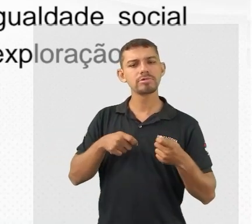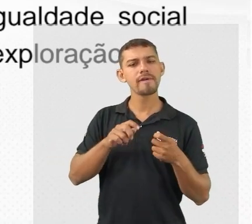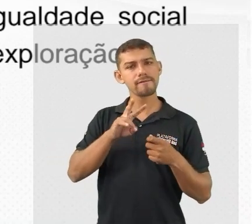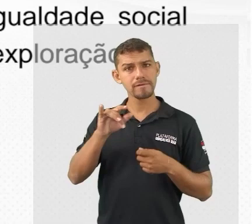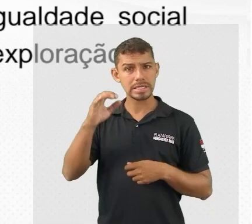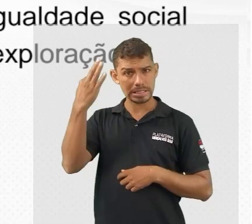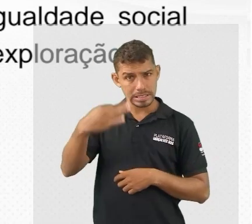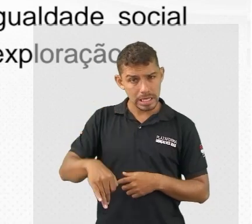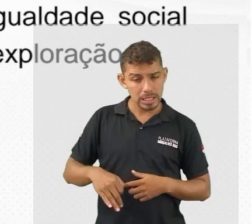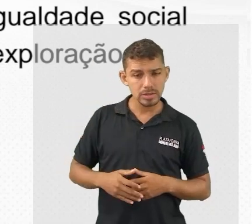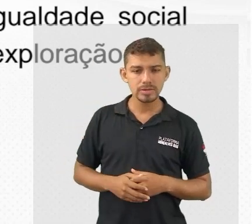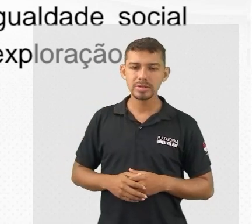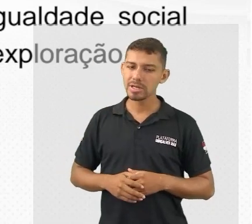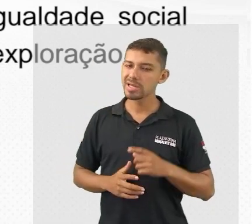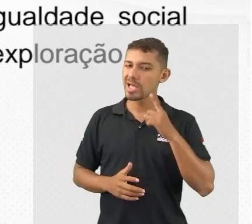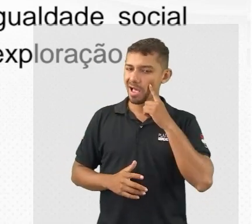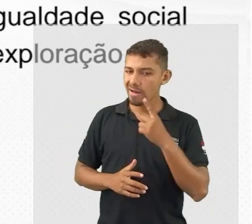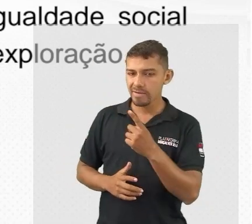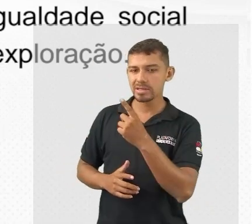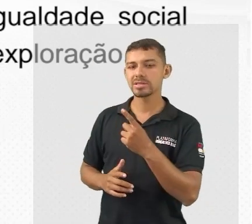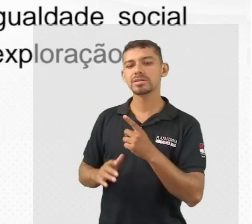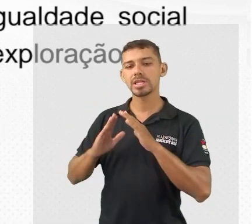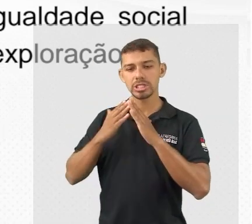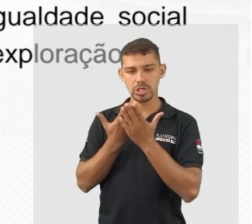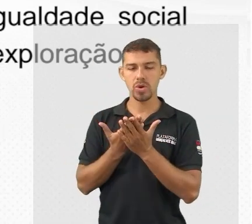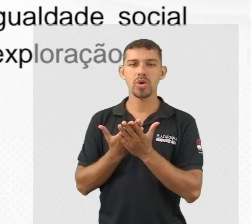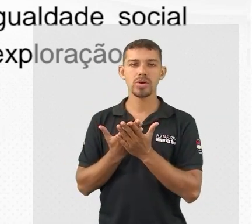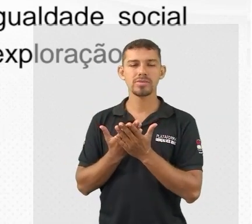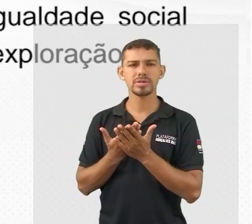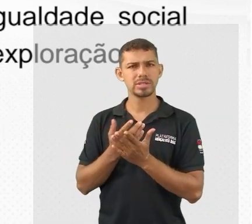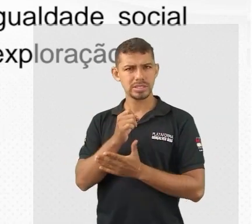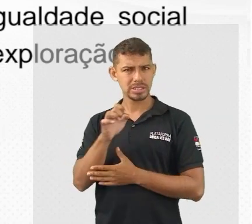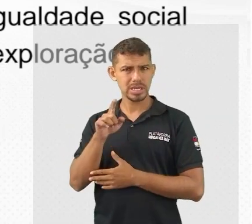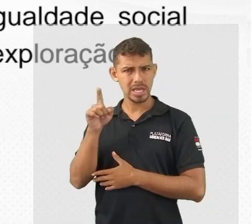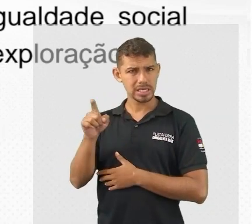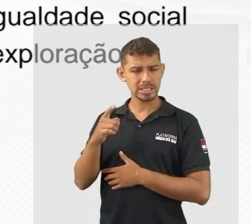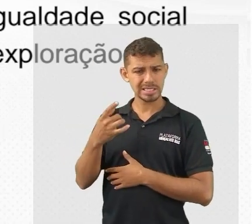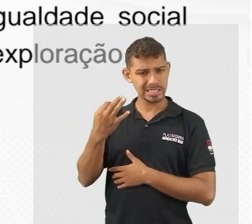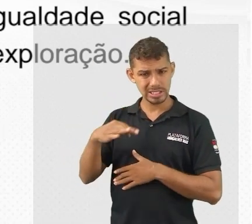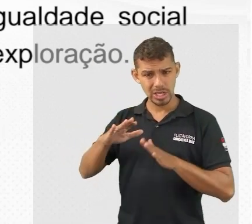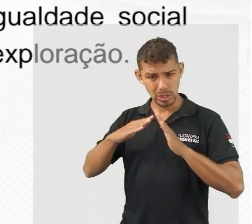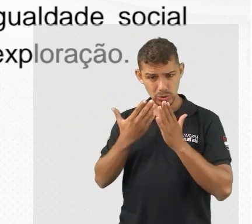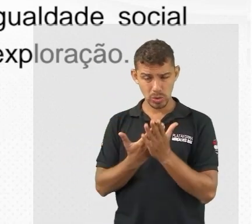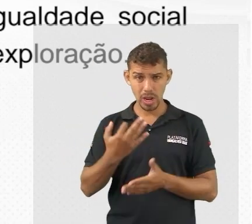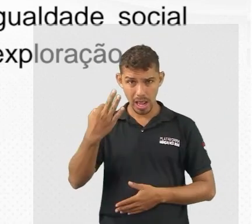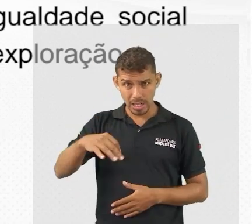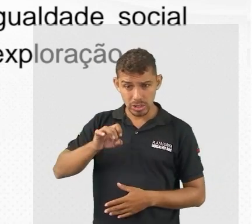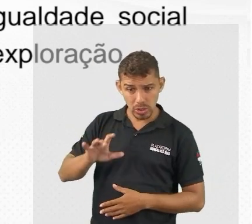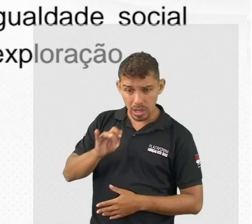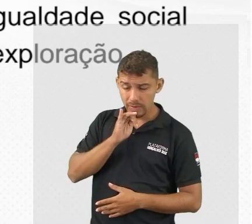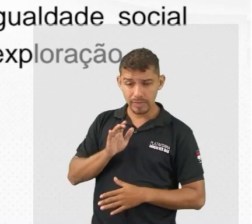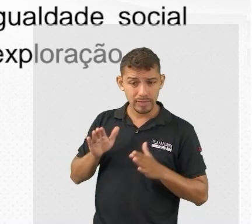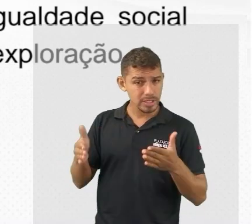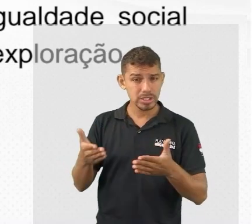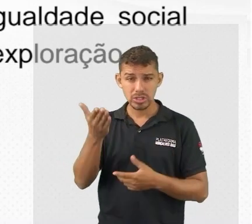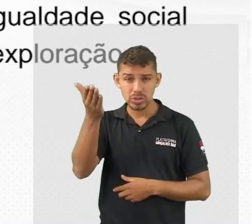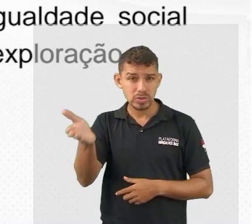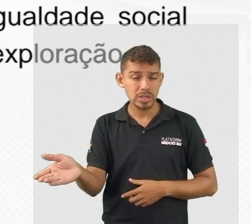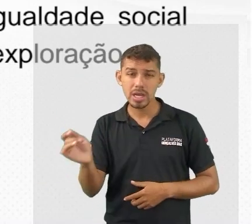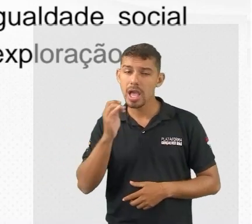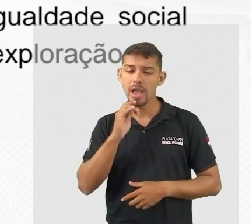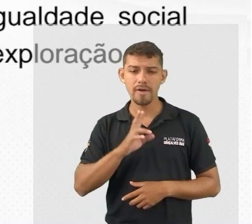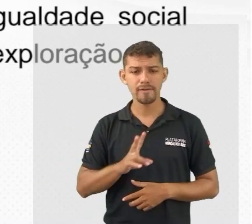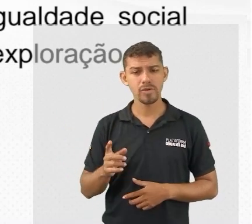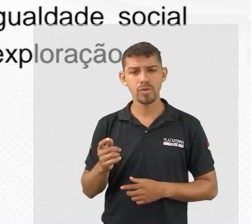dar certo, essa é a visão ideológica da escola. Será que a escola só é realmente isso, esse lugar pelo qual